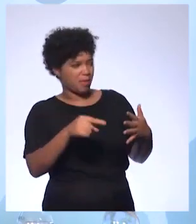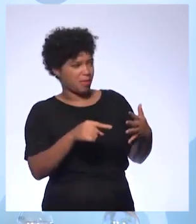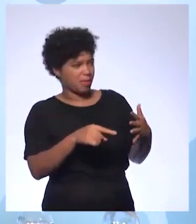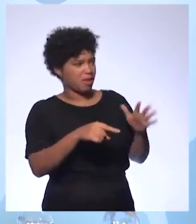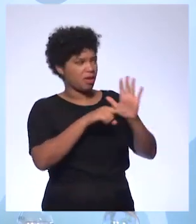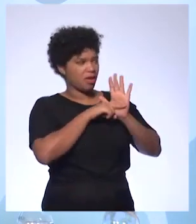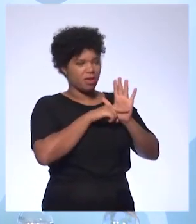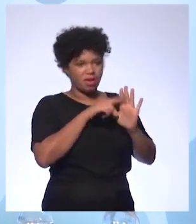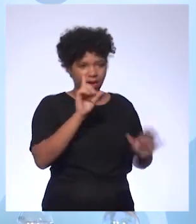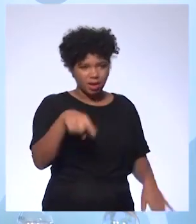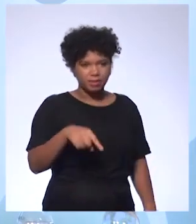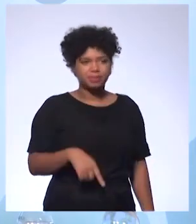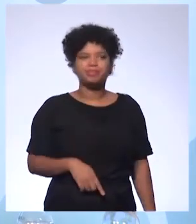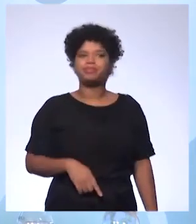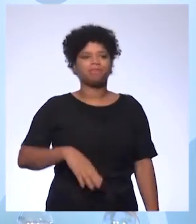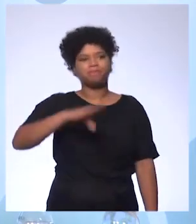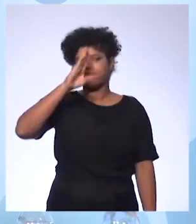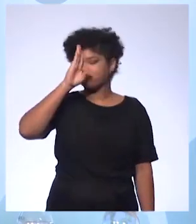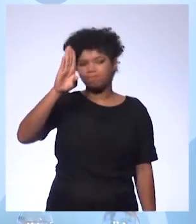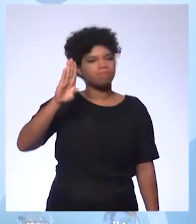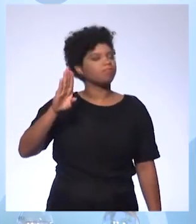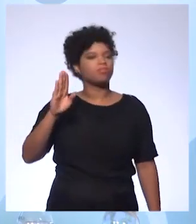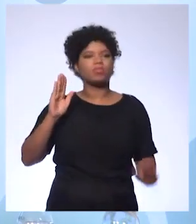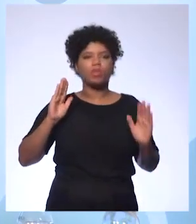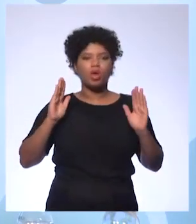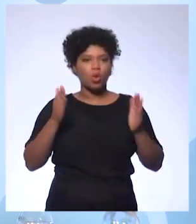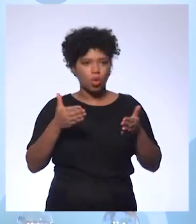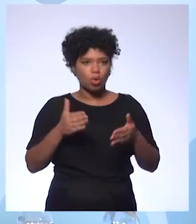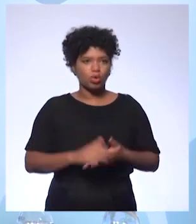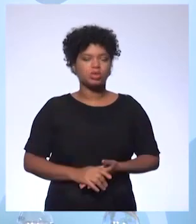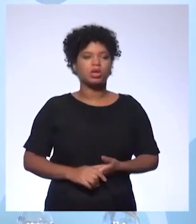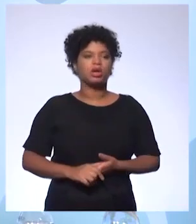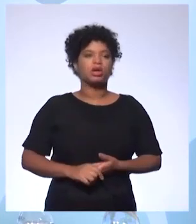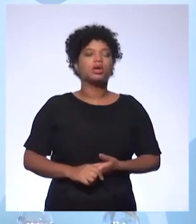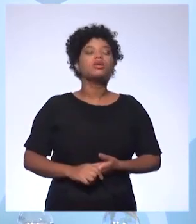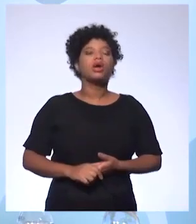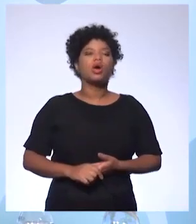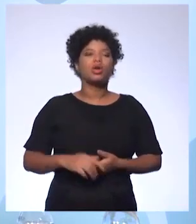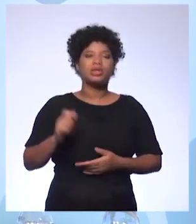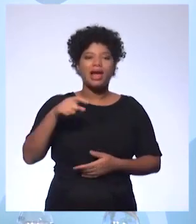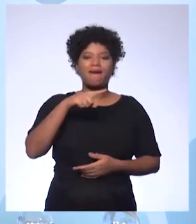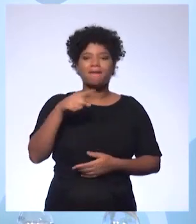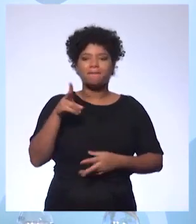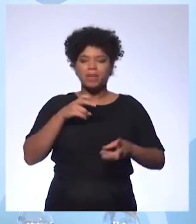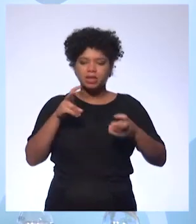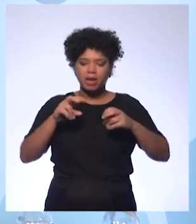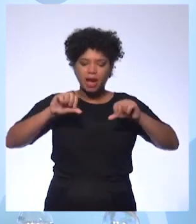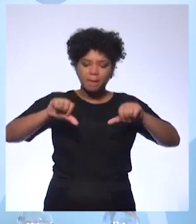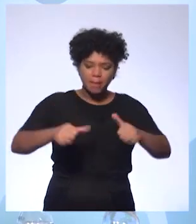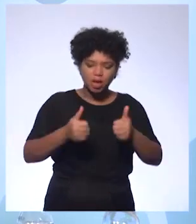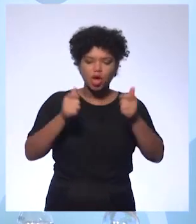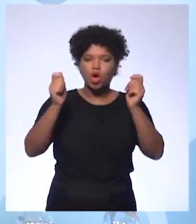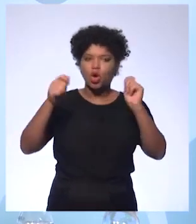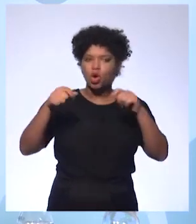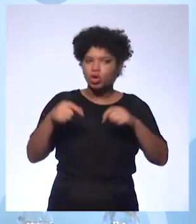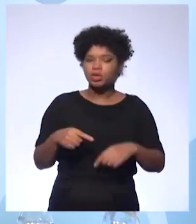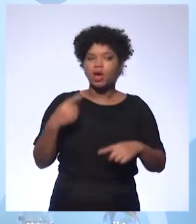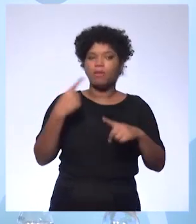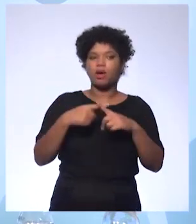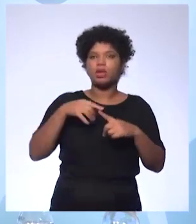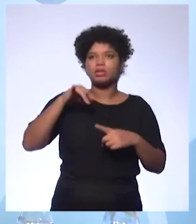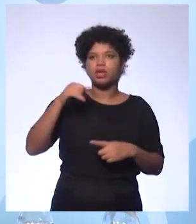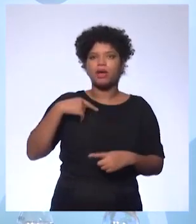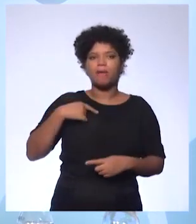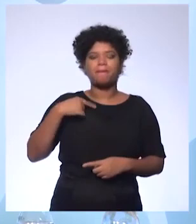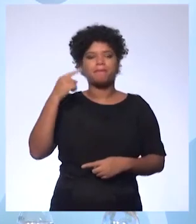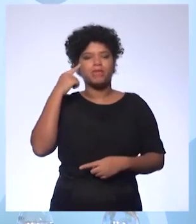O principal intuito, o principal objetivo é o aluno perceber que ele pode melhorar. Né? Porque se ele fala